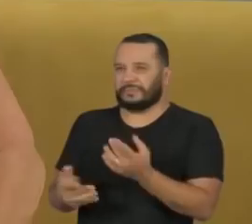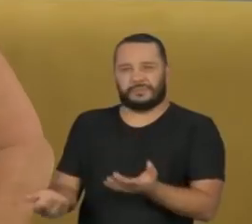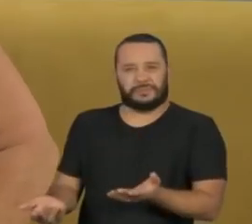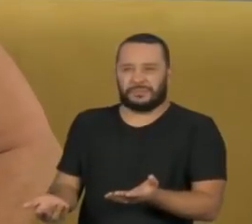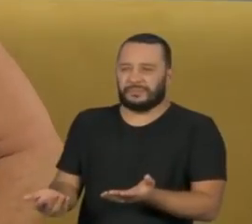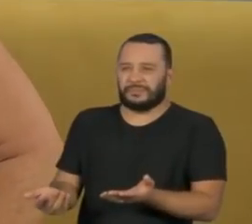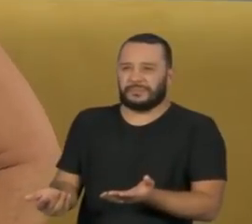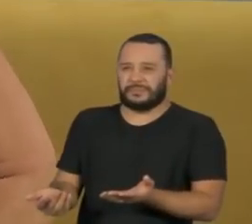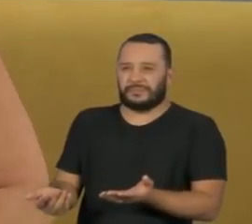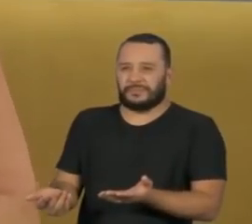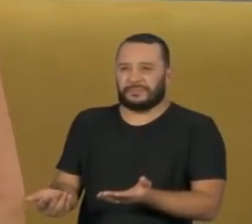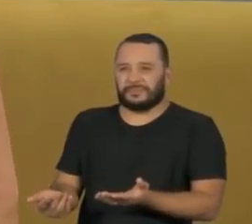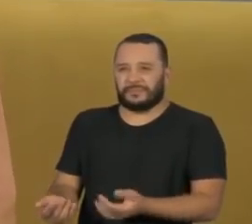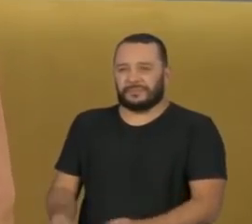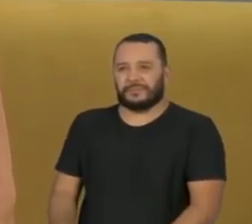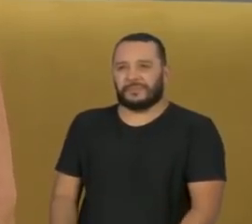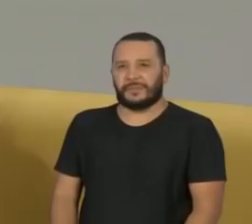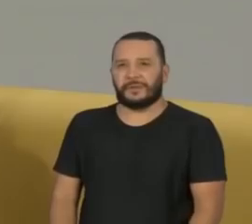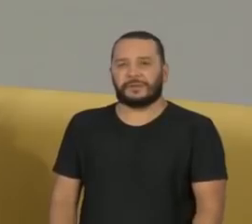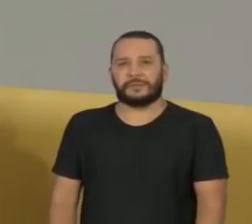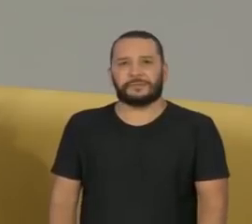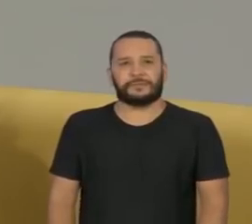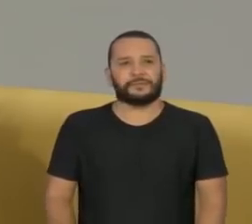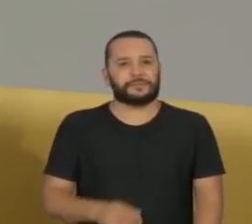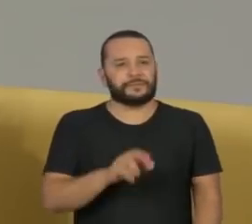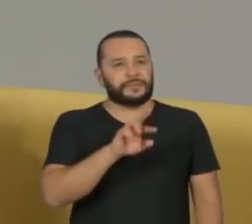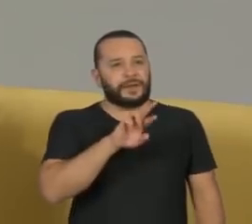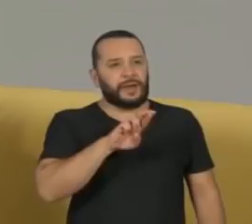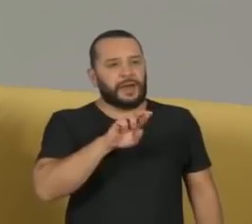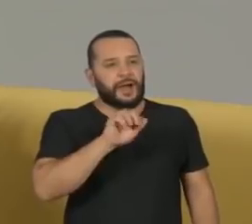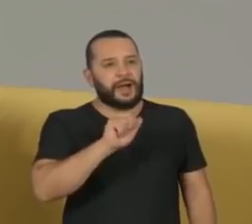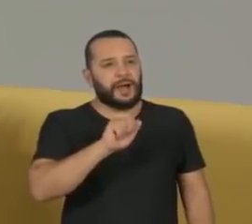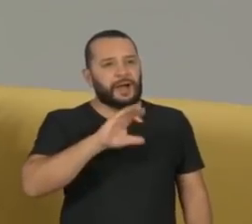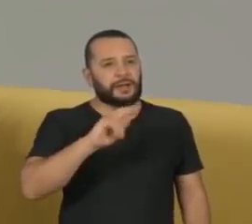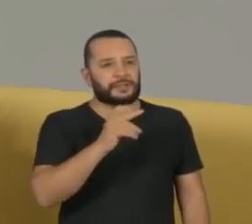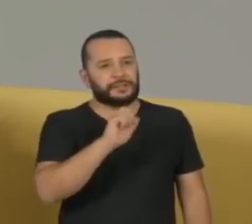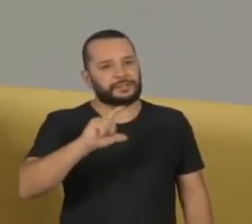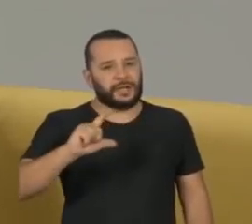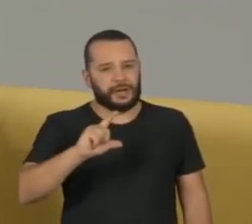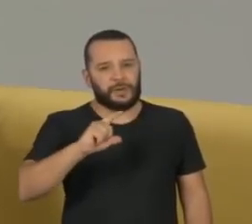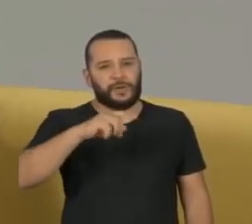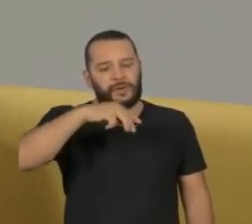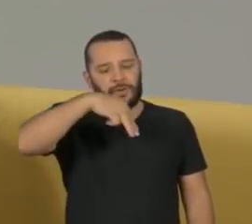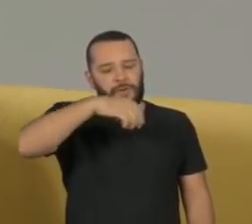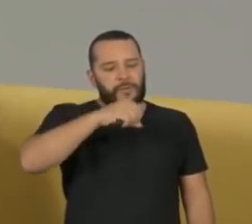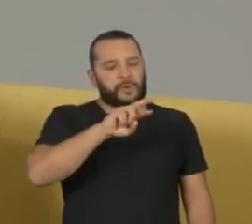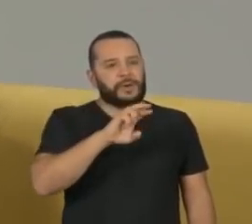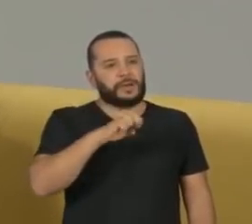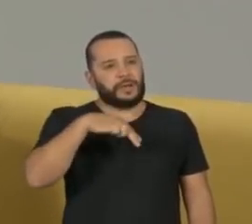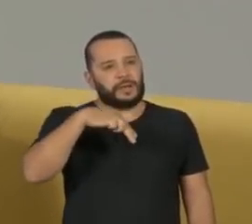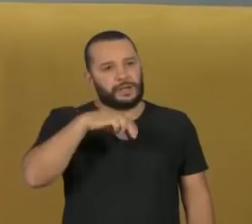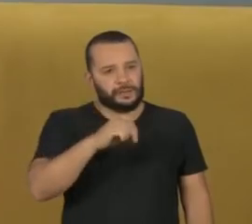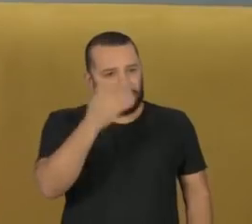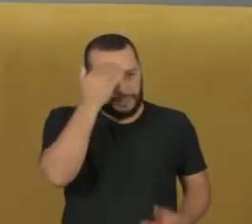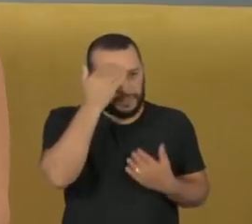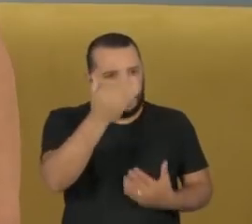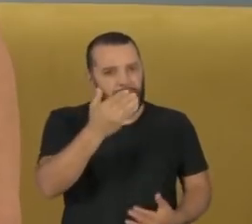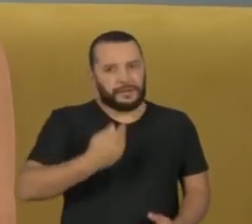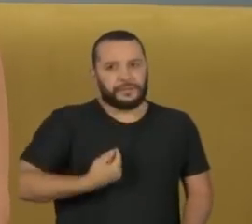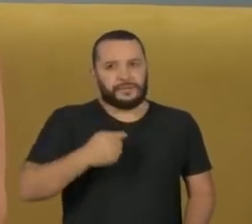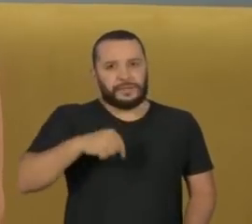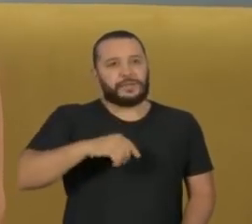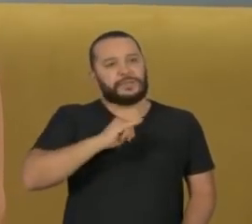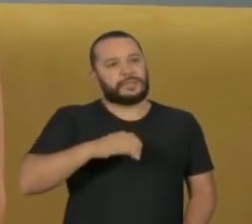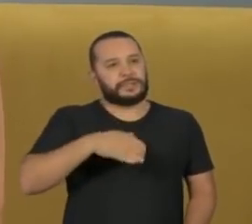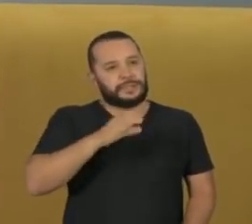lamentável. Não é uma saída, né? Tá bom. Raquel Moreno, obrigada por estar conosco aqui hoje no JC1. Até a próxima. Até a